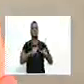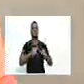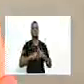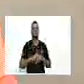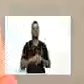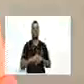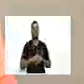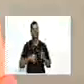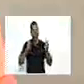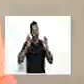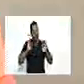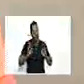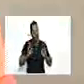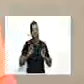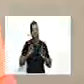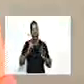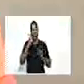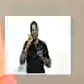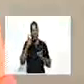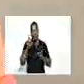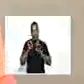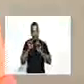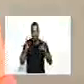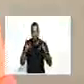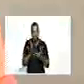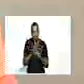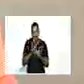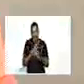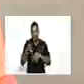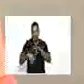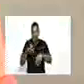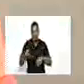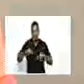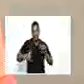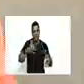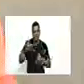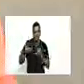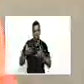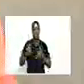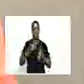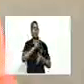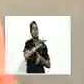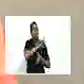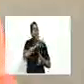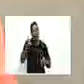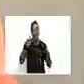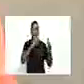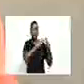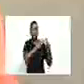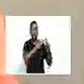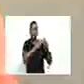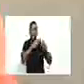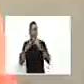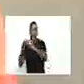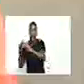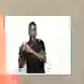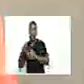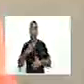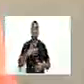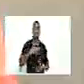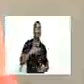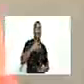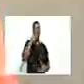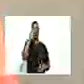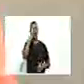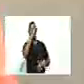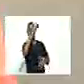reciclagem aí você tem que recolher porta a porta pra pessoa entender que nós estão pegando na porta para não ter Ah eu tenho que colocar lá